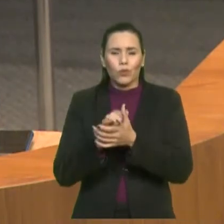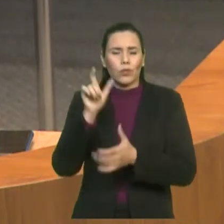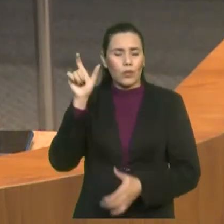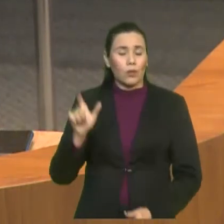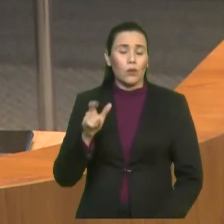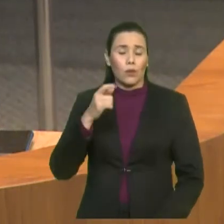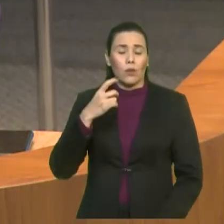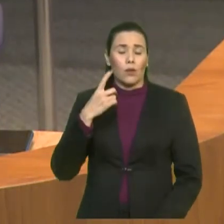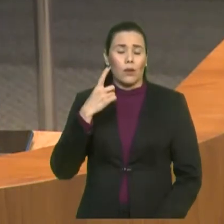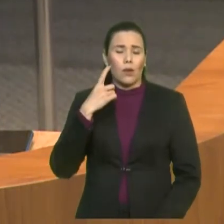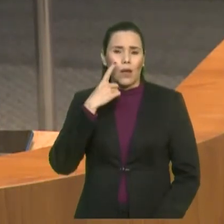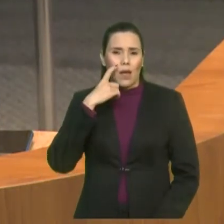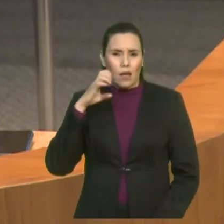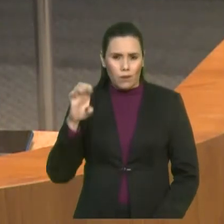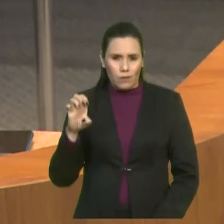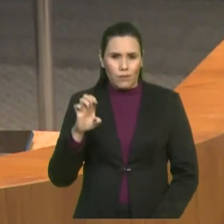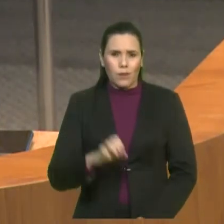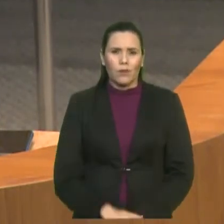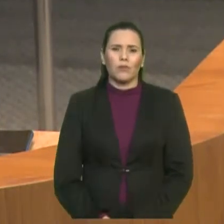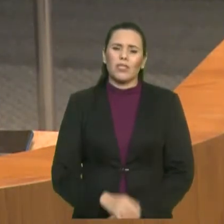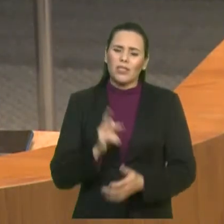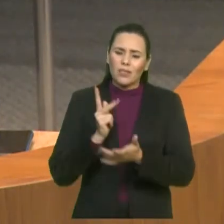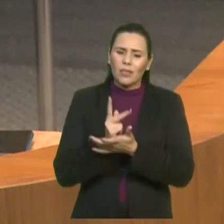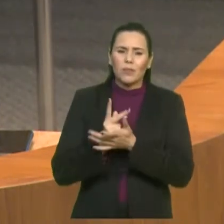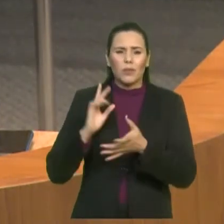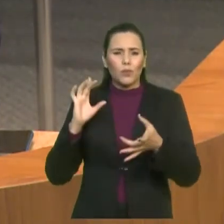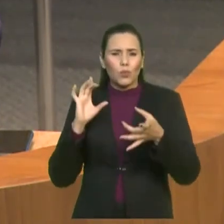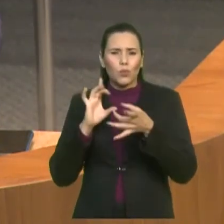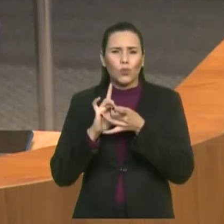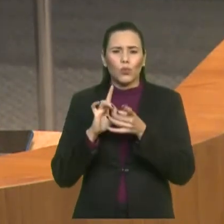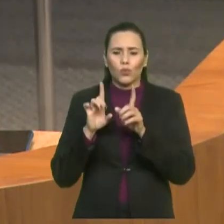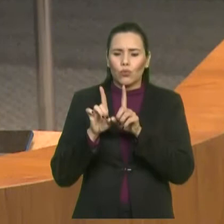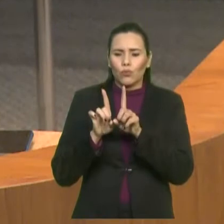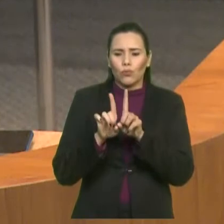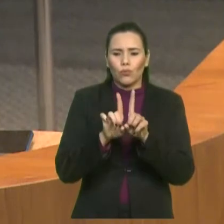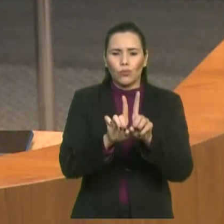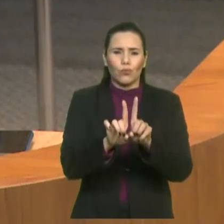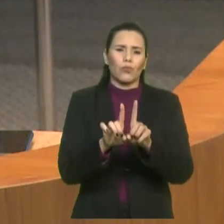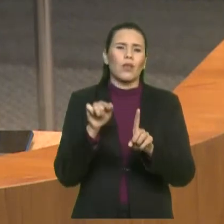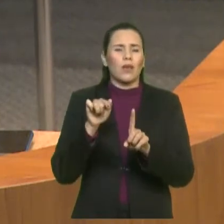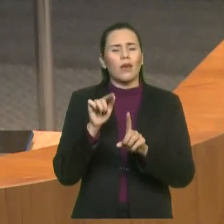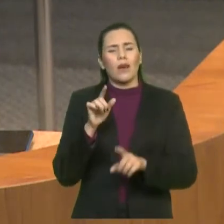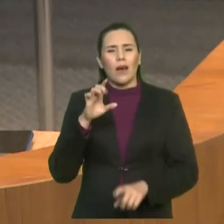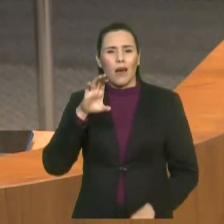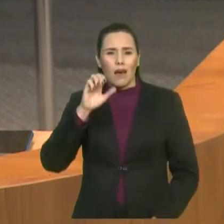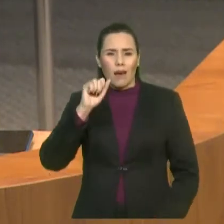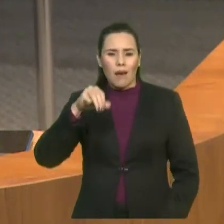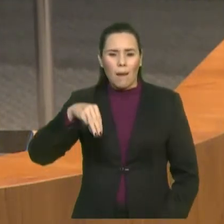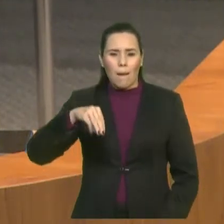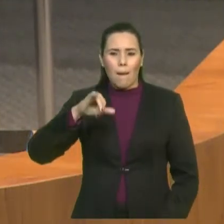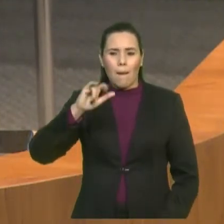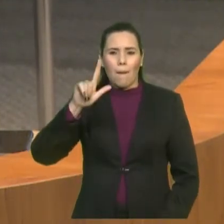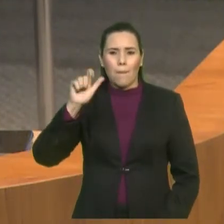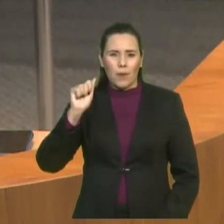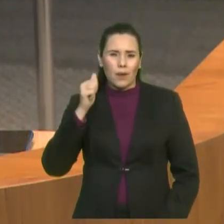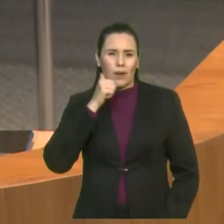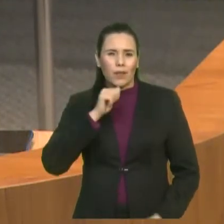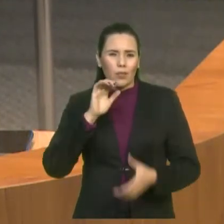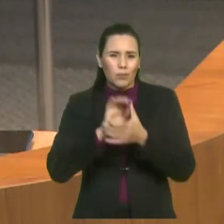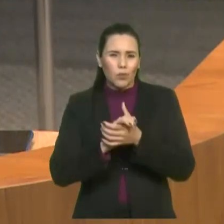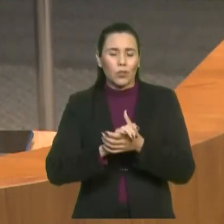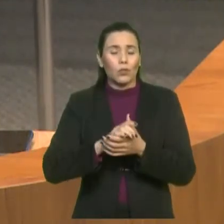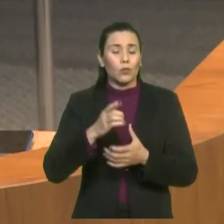visitas às obras, e percebemos que a Camila também dá esse tom de equilíbrio necessário. E o quanto é